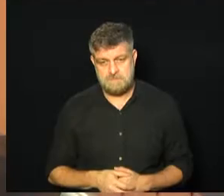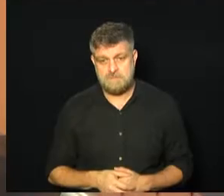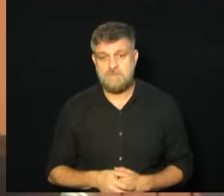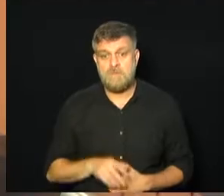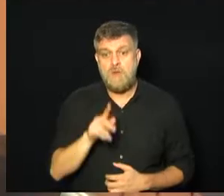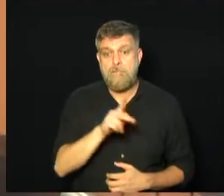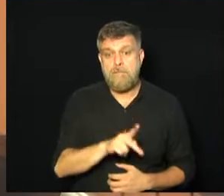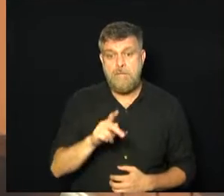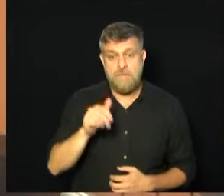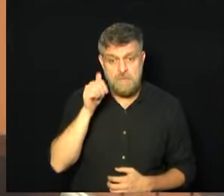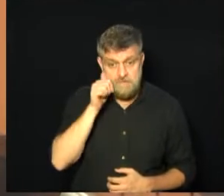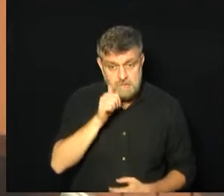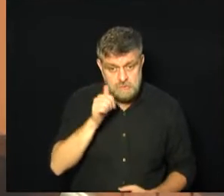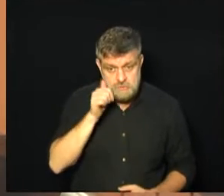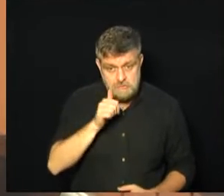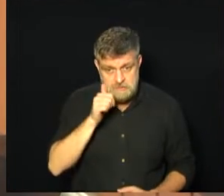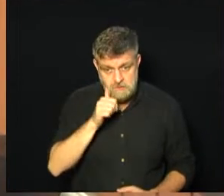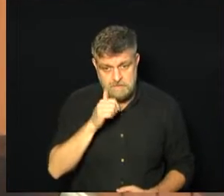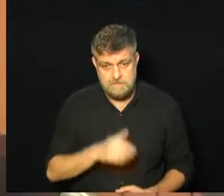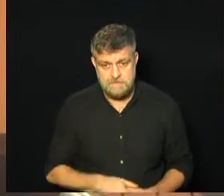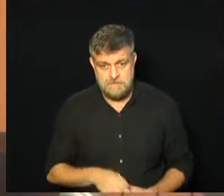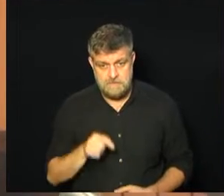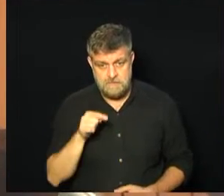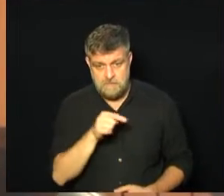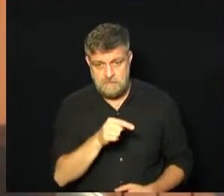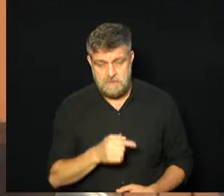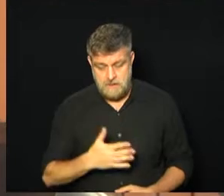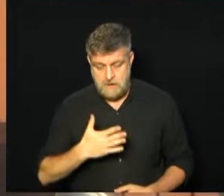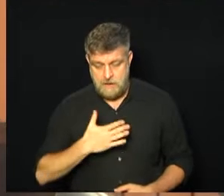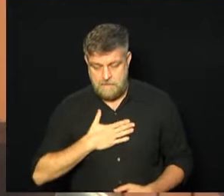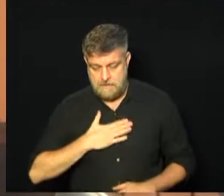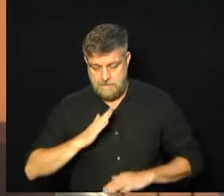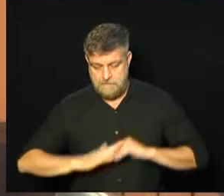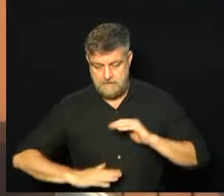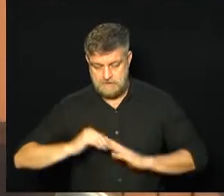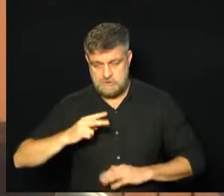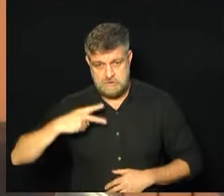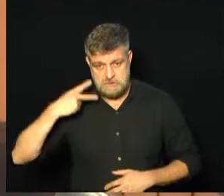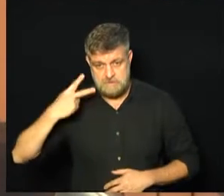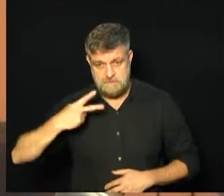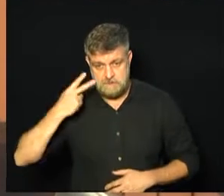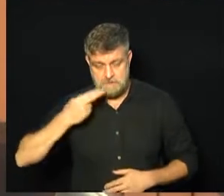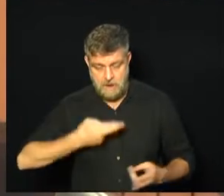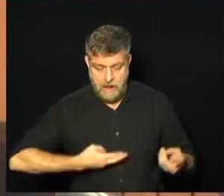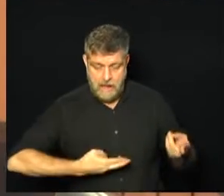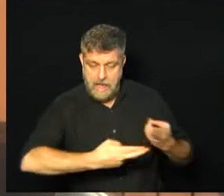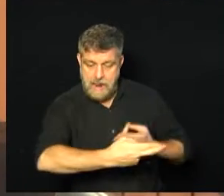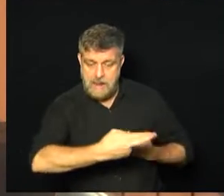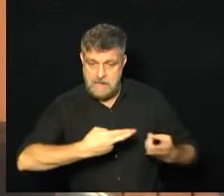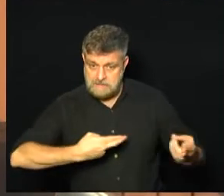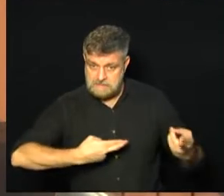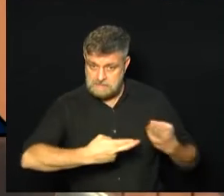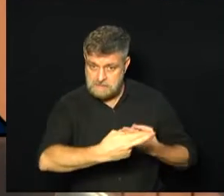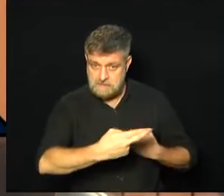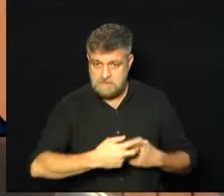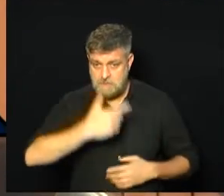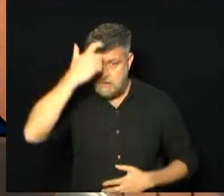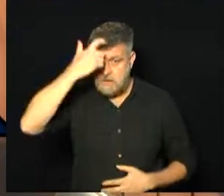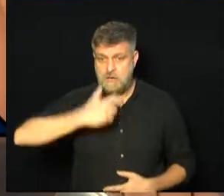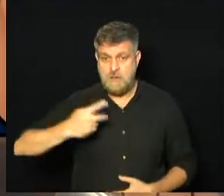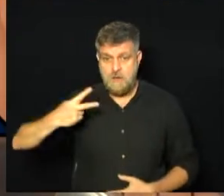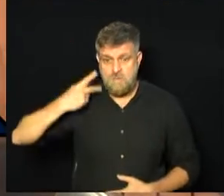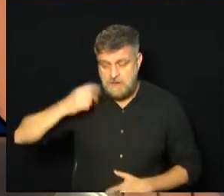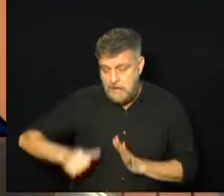Essa professora, a relação dela com o nosso mandato, muitos de vocês sabem, né, que eu sou vereadora de